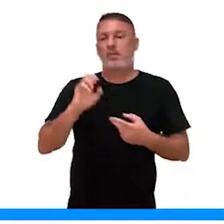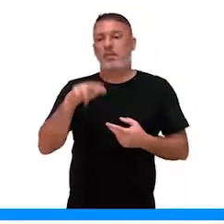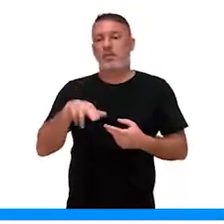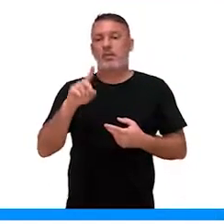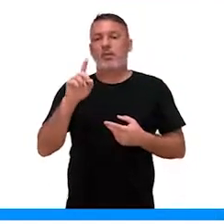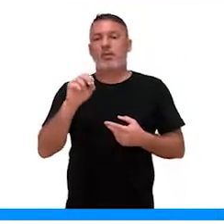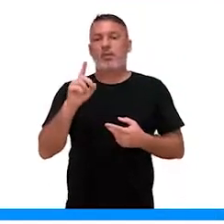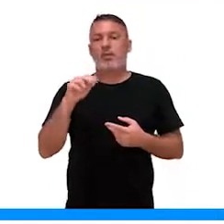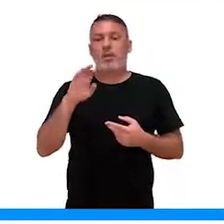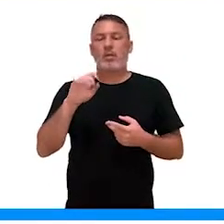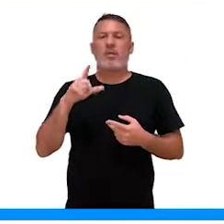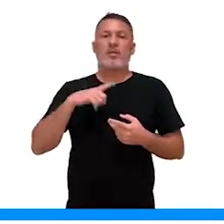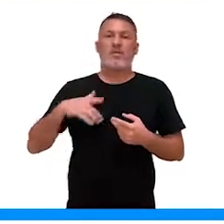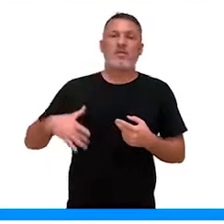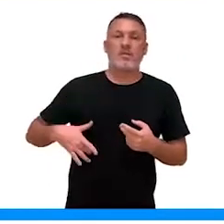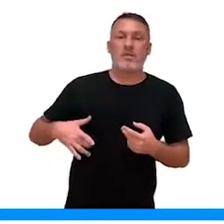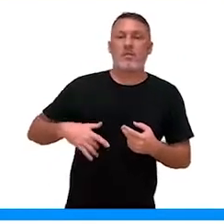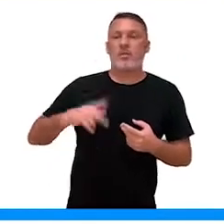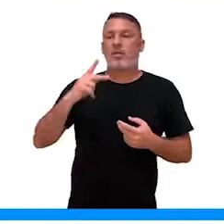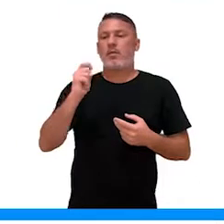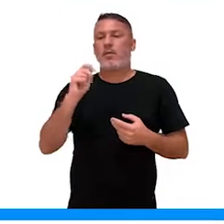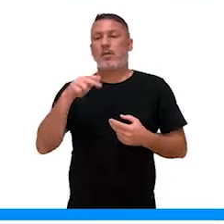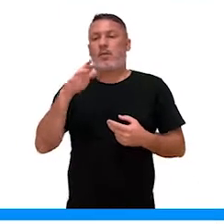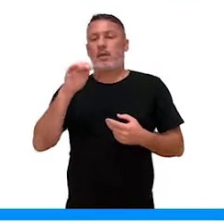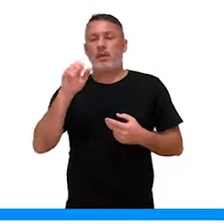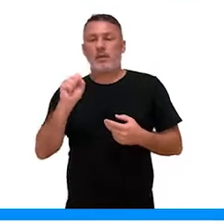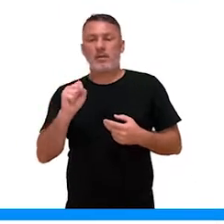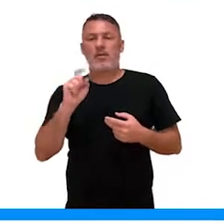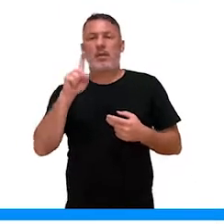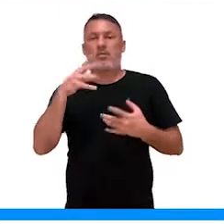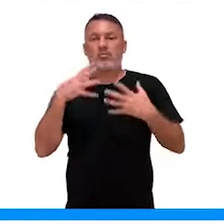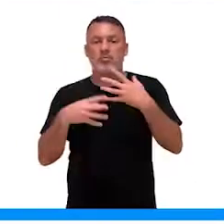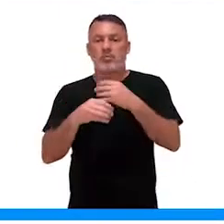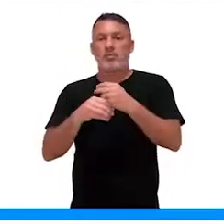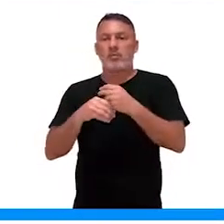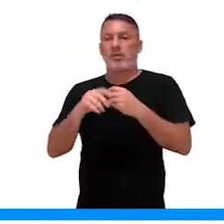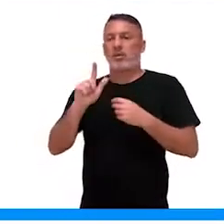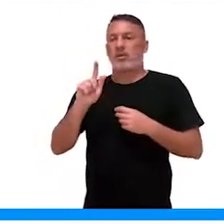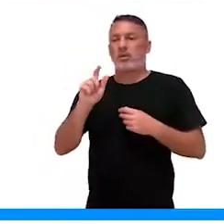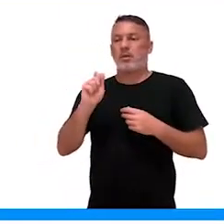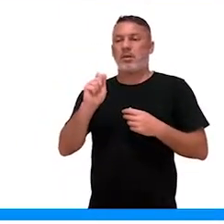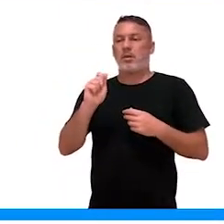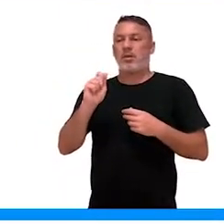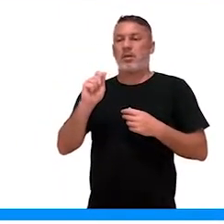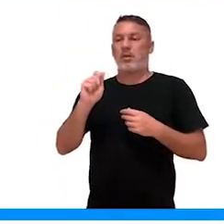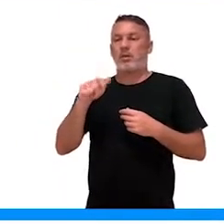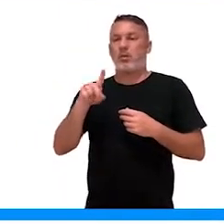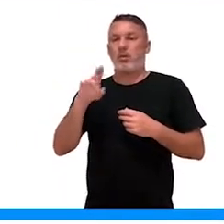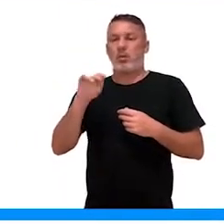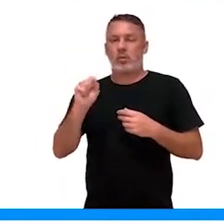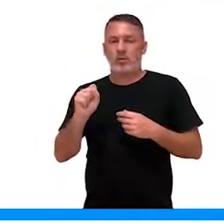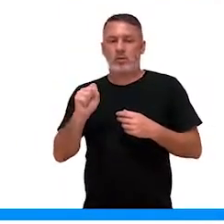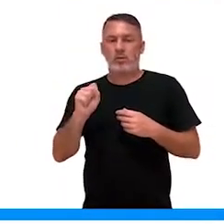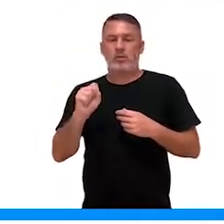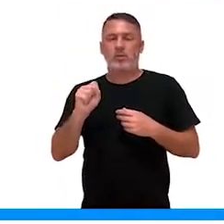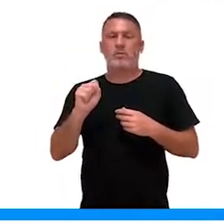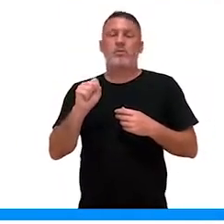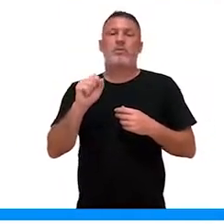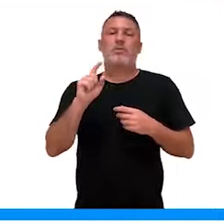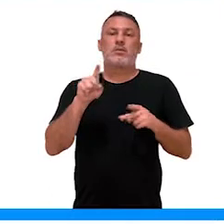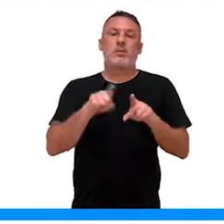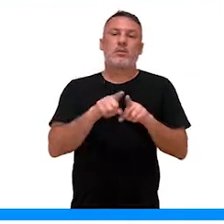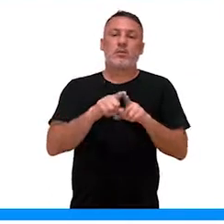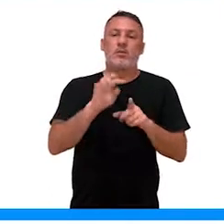ao pâncreas, que eu falei para vocês que são glândulas anexas, ao sistema respiratório e ao revestimento do tubo